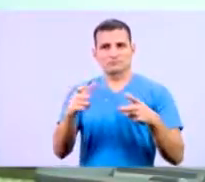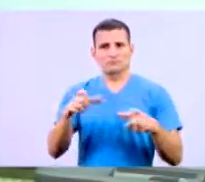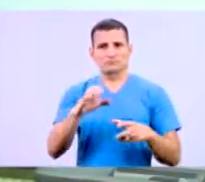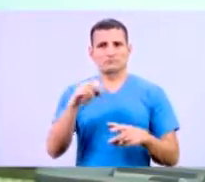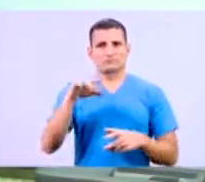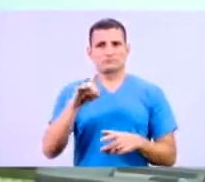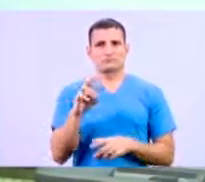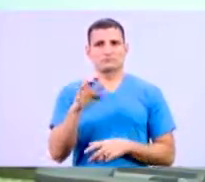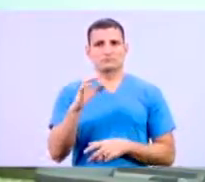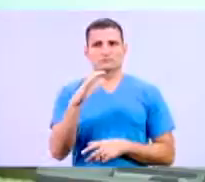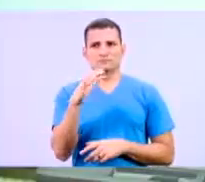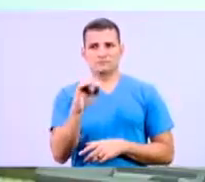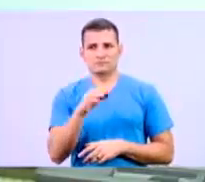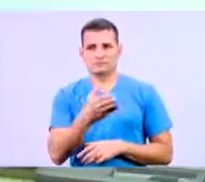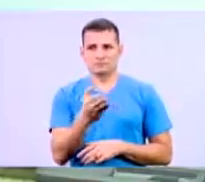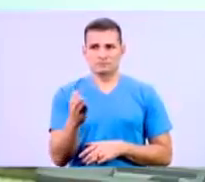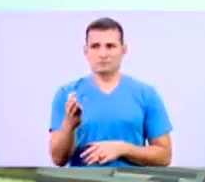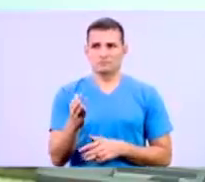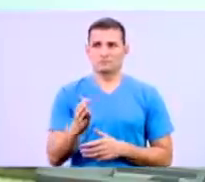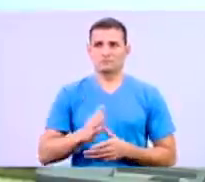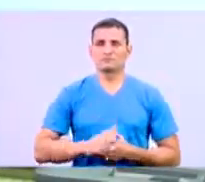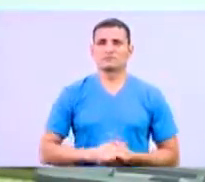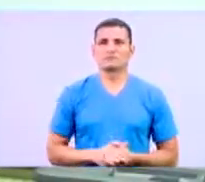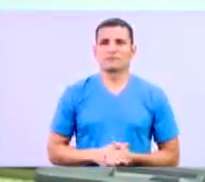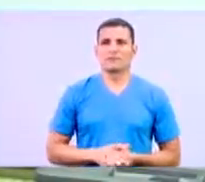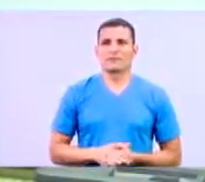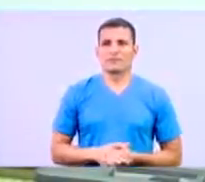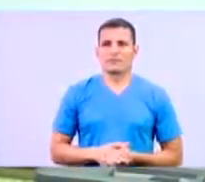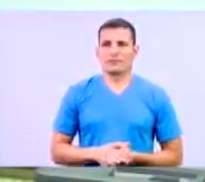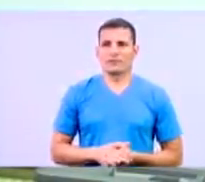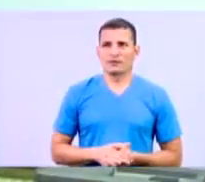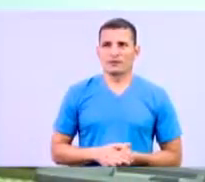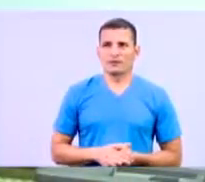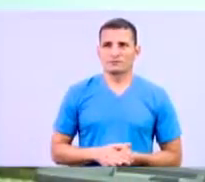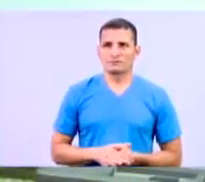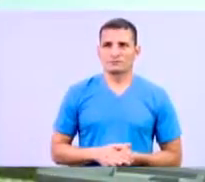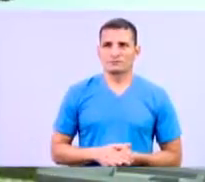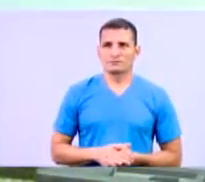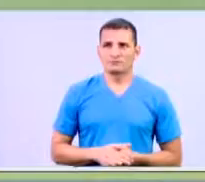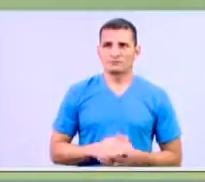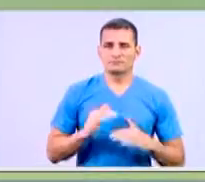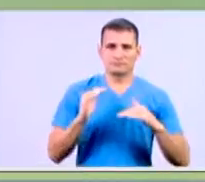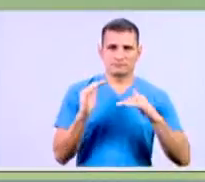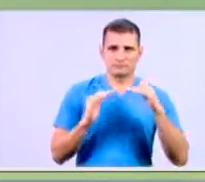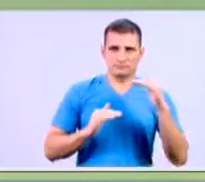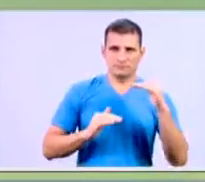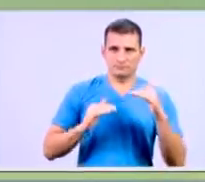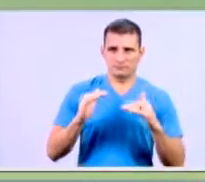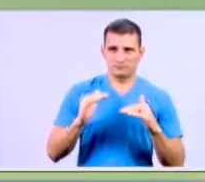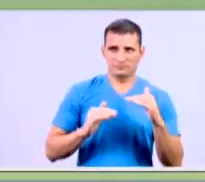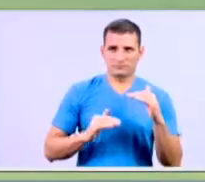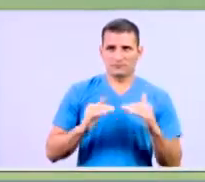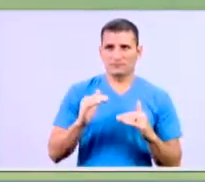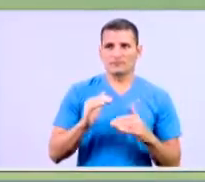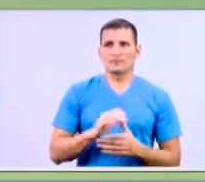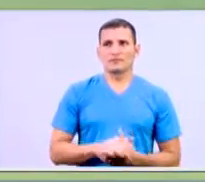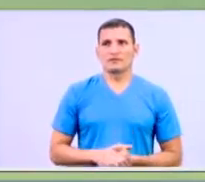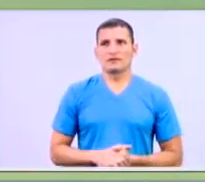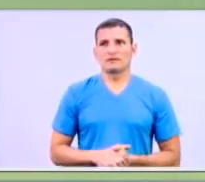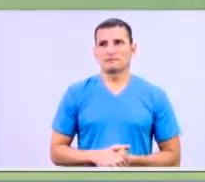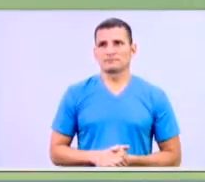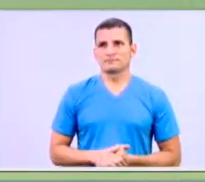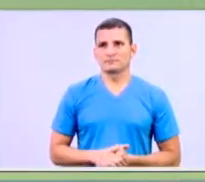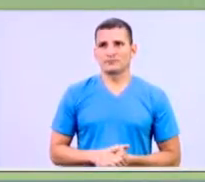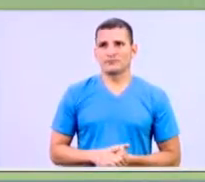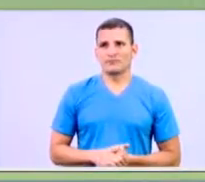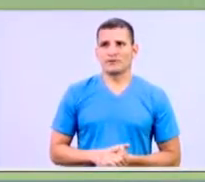para vocês, né? Mas vamos lá então? Muito simples. Em nível regional, né? Porque lá em cima